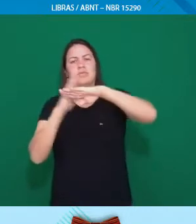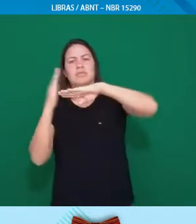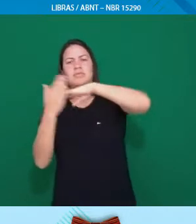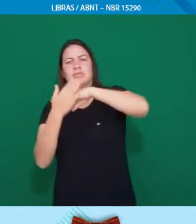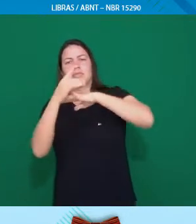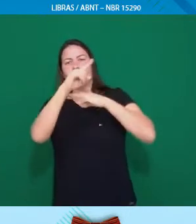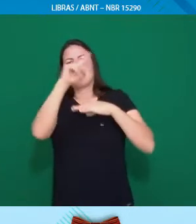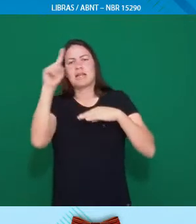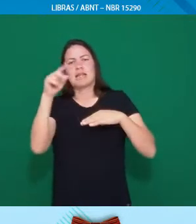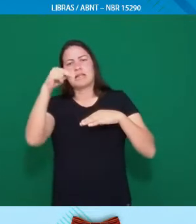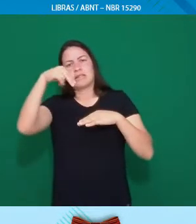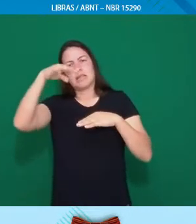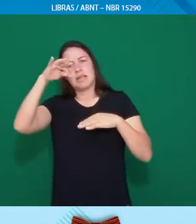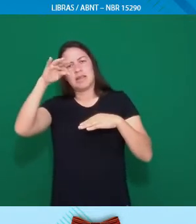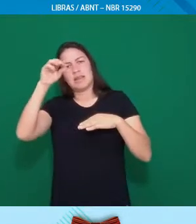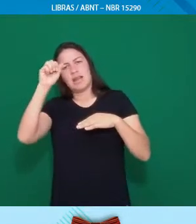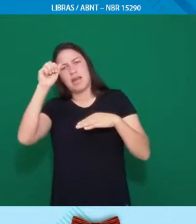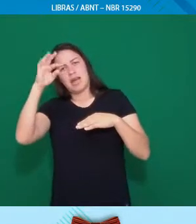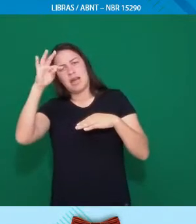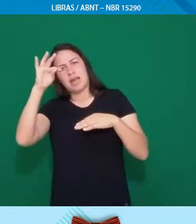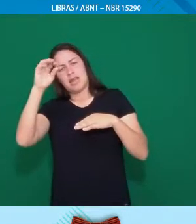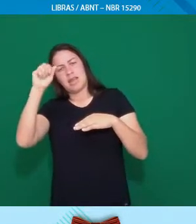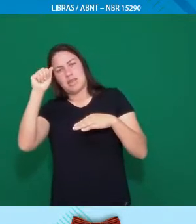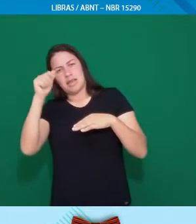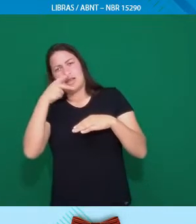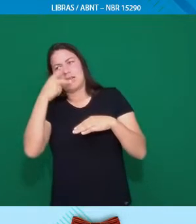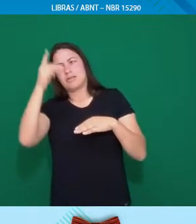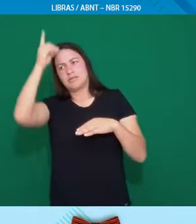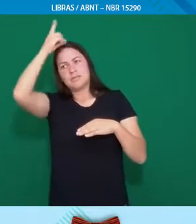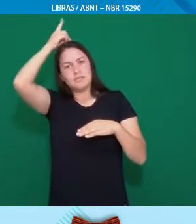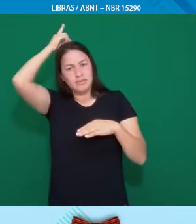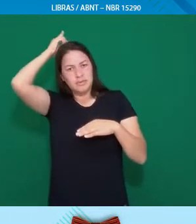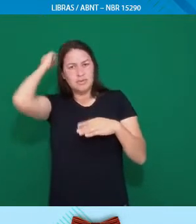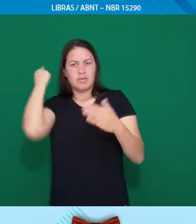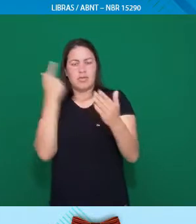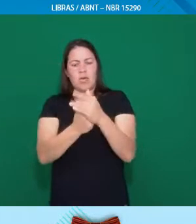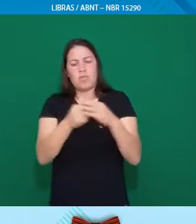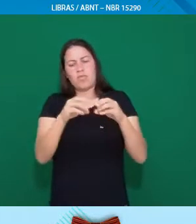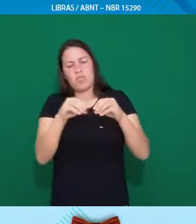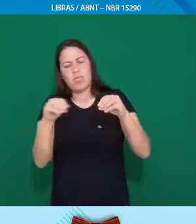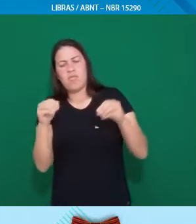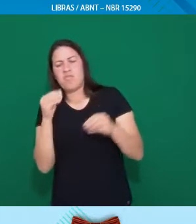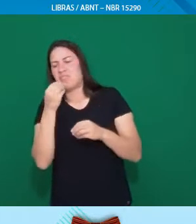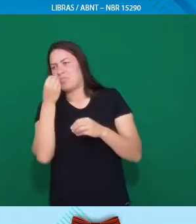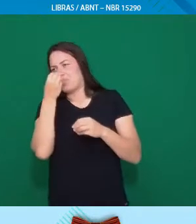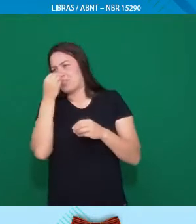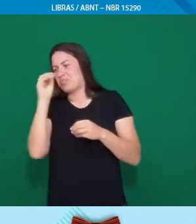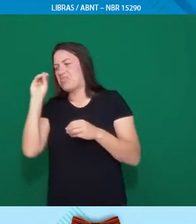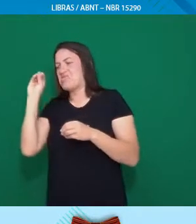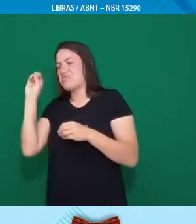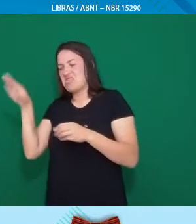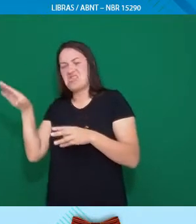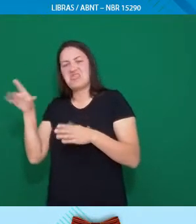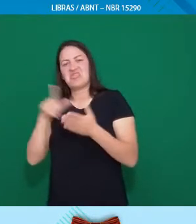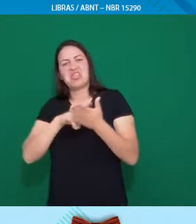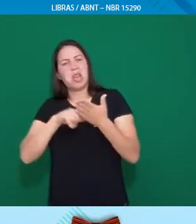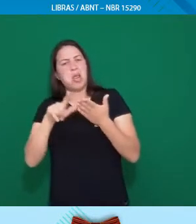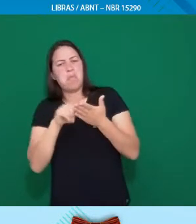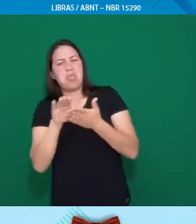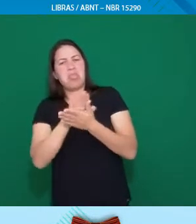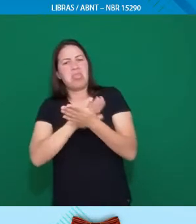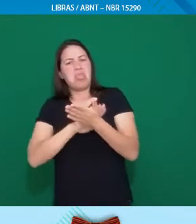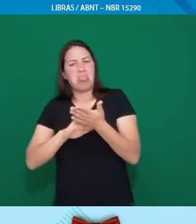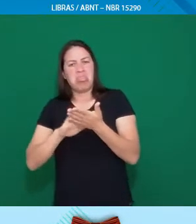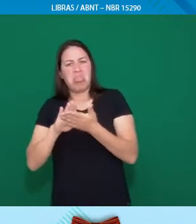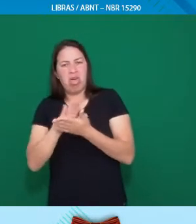da Nato onde eu resido algumas pessoas simplesmente revelador mochila acabou adquirindo terrenos e deixo um ao bel-prazer se quer